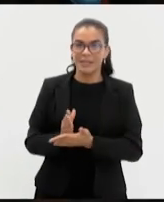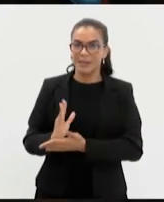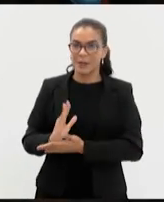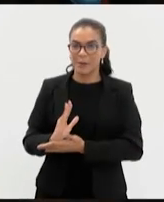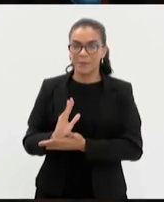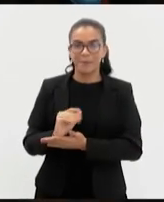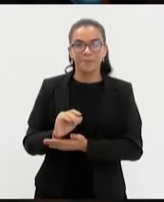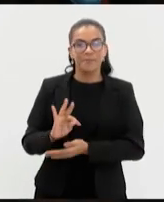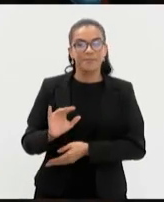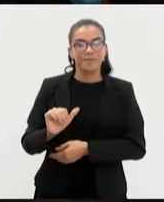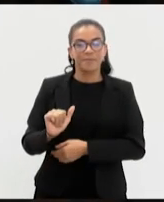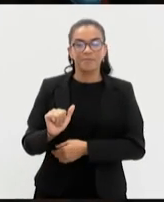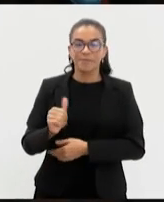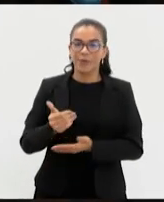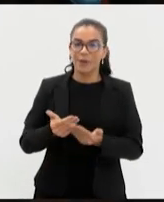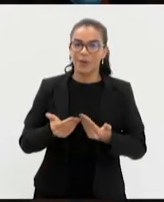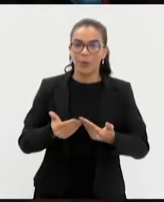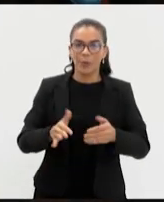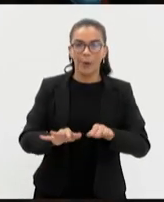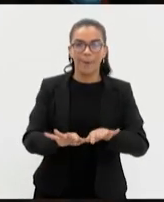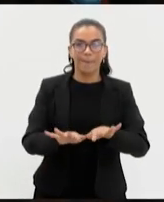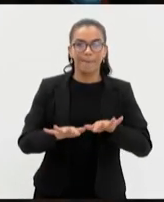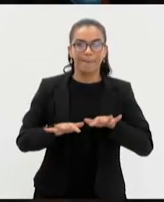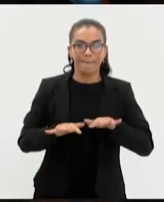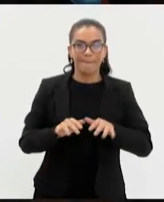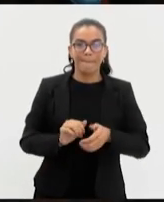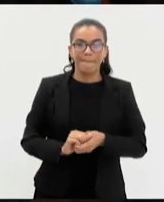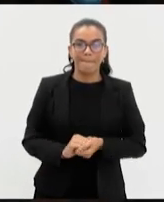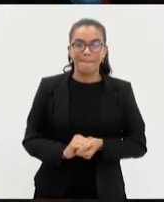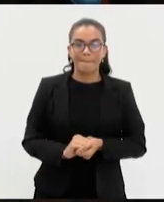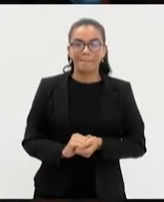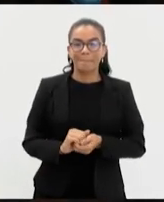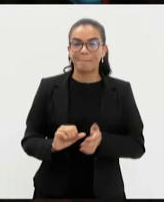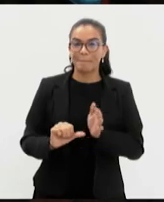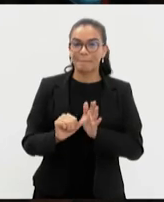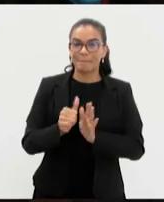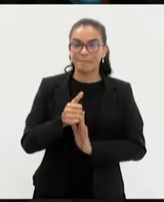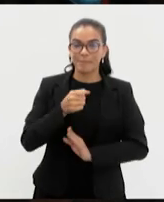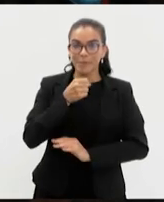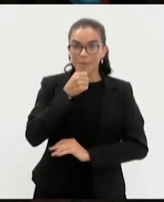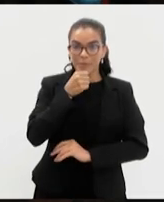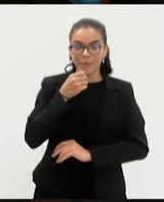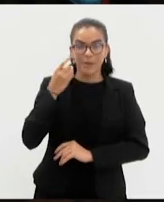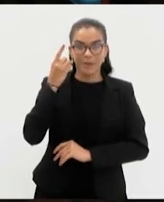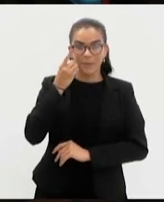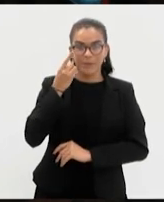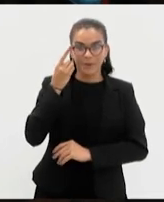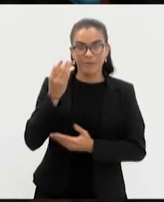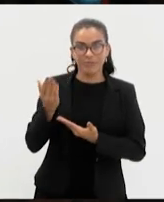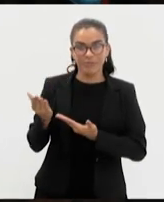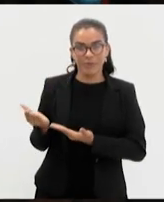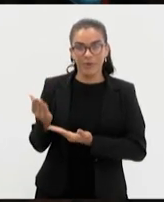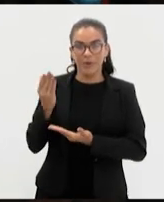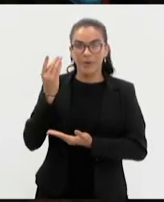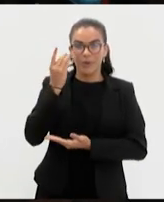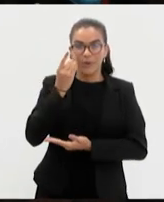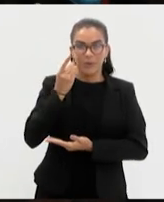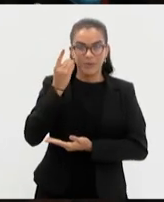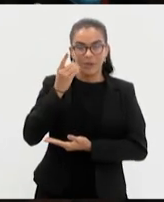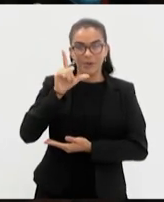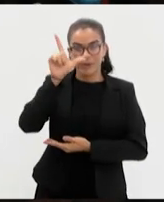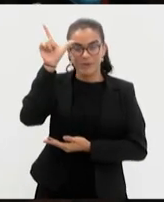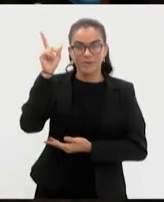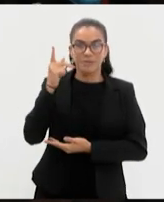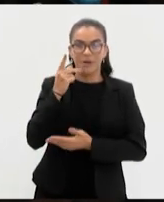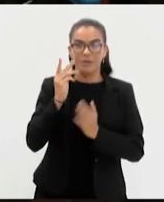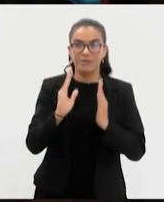ata passa-se ao expediente Inicial primeiro orador inscrito é o Nobre Deputado luí Paulo que dispõe de